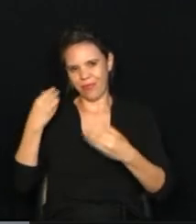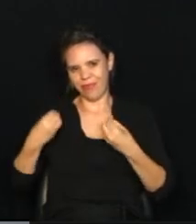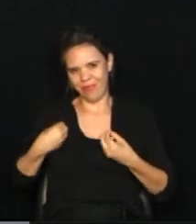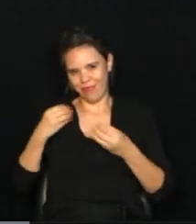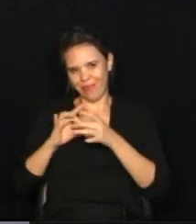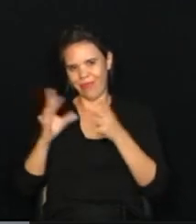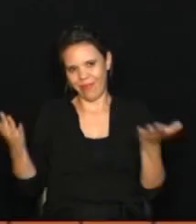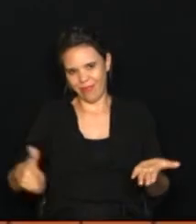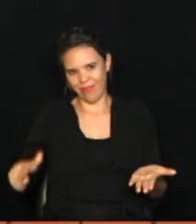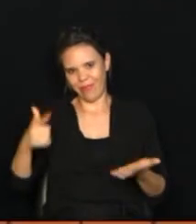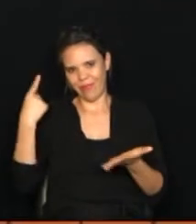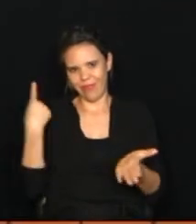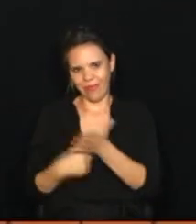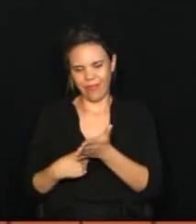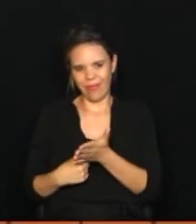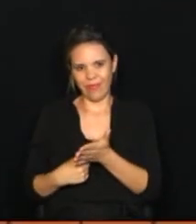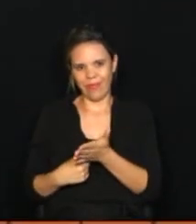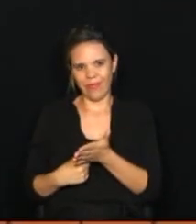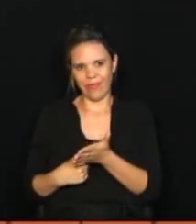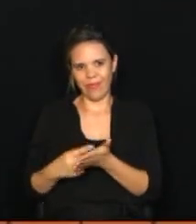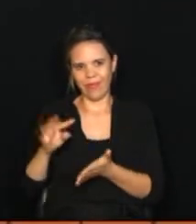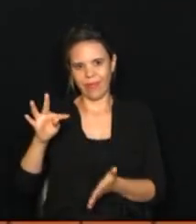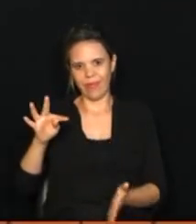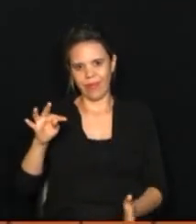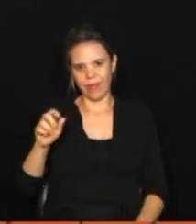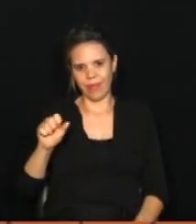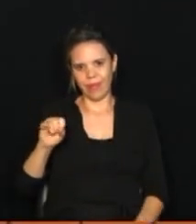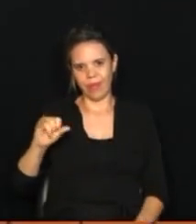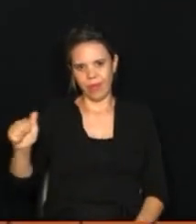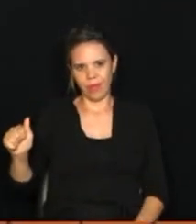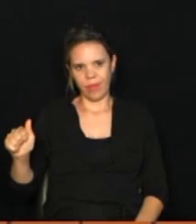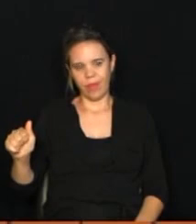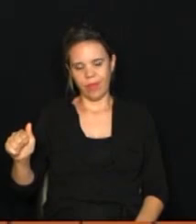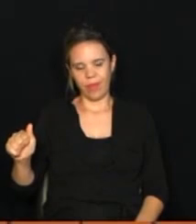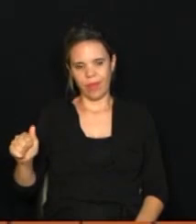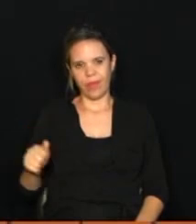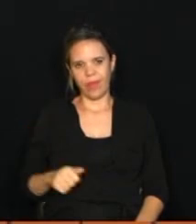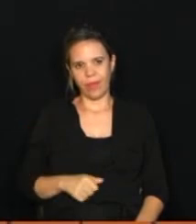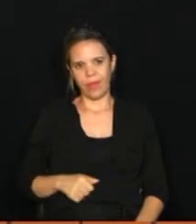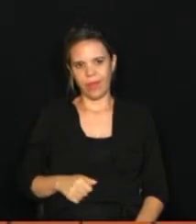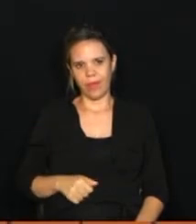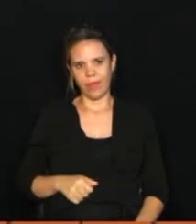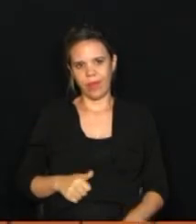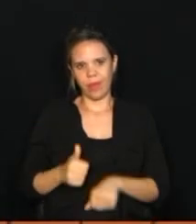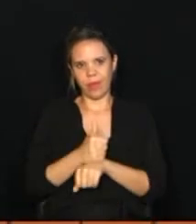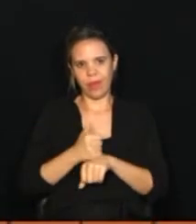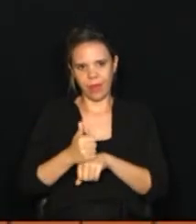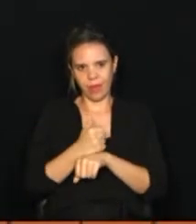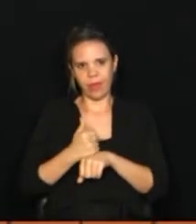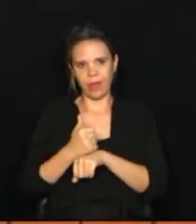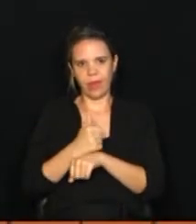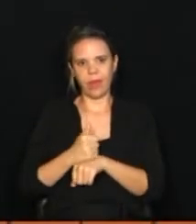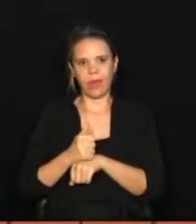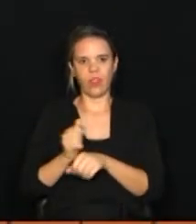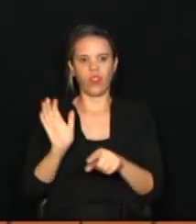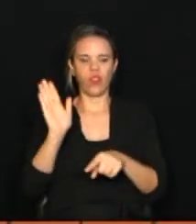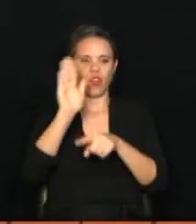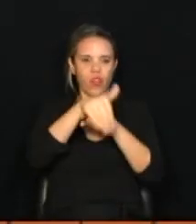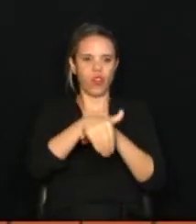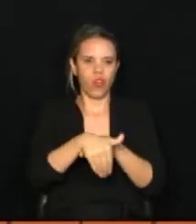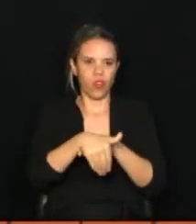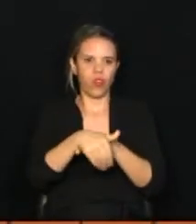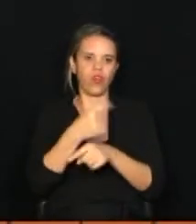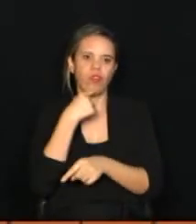novo. Combinado então. Tássia Pereira de Souza Carcavalli, ela que é ala do Veracruz Basquete e de vez em